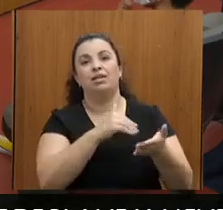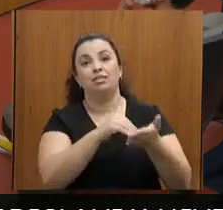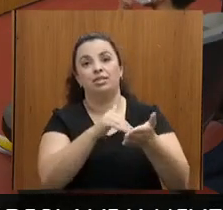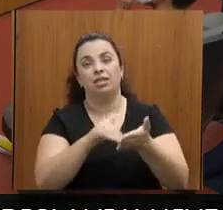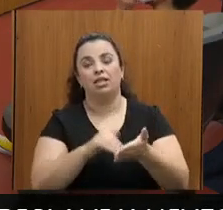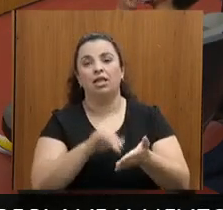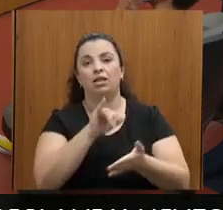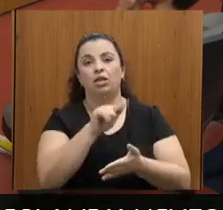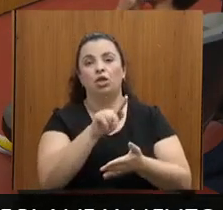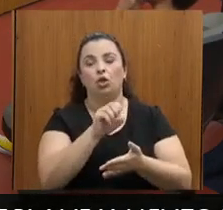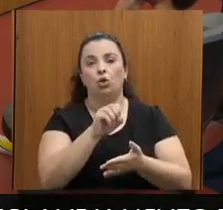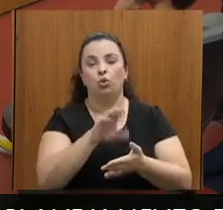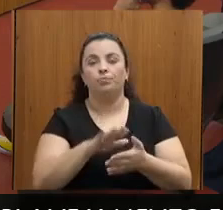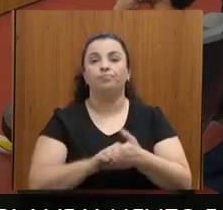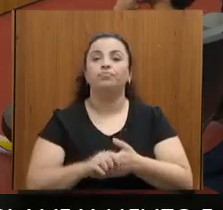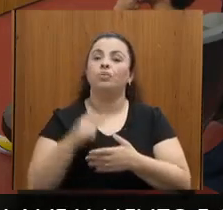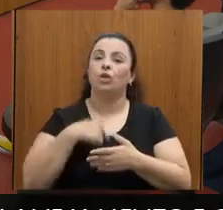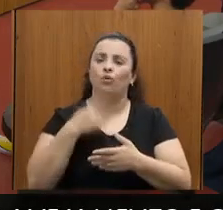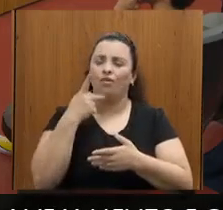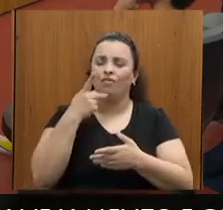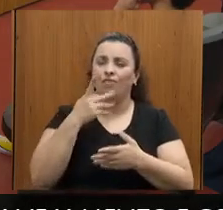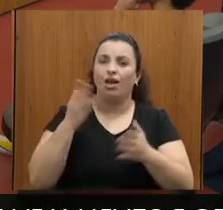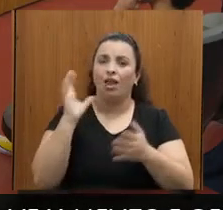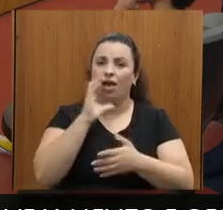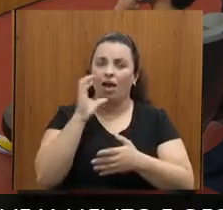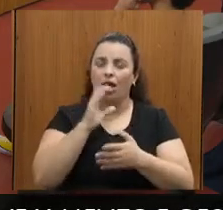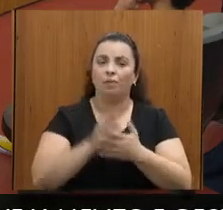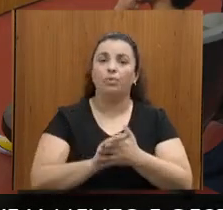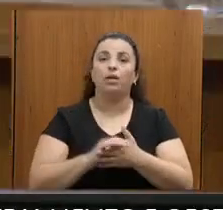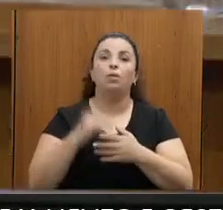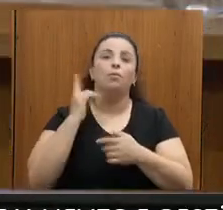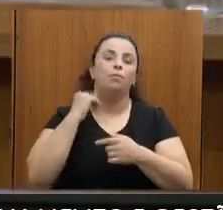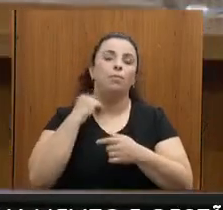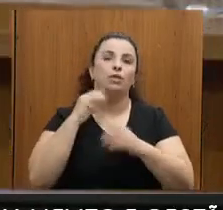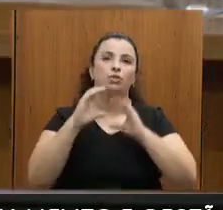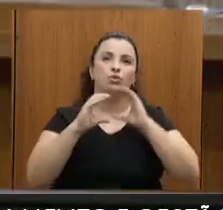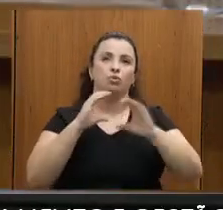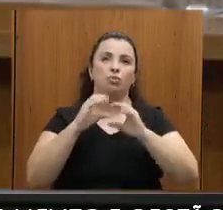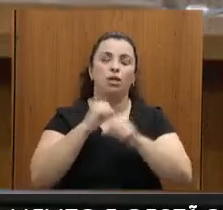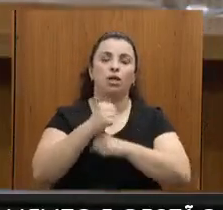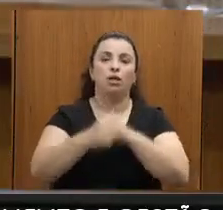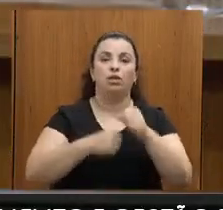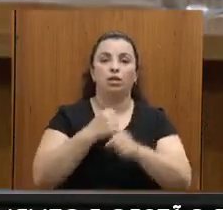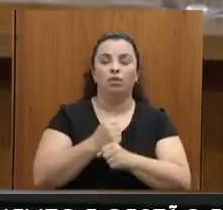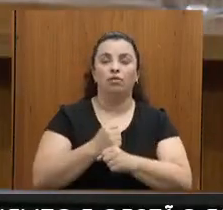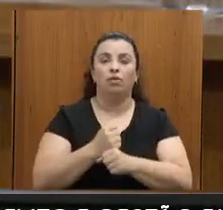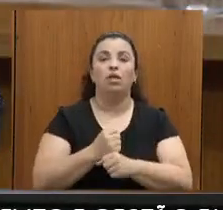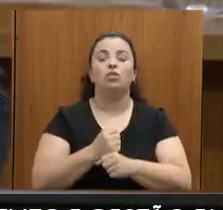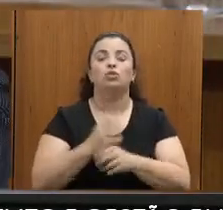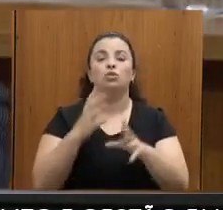palavras, fazer uma fala rápida aqui sobre o Minas Comunica, nós teremos realmente no próximo ano 100 localidades